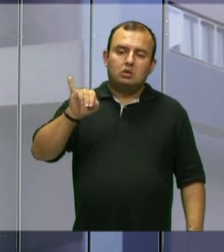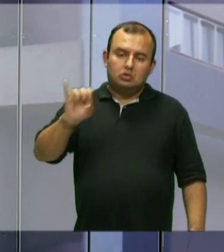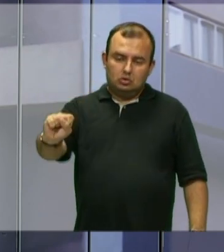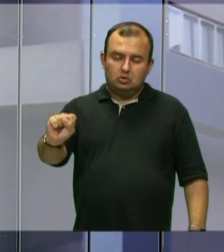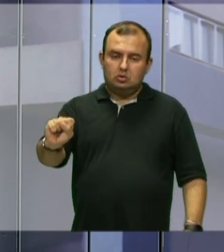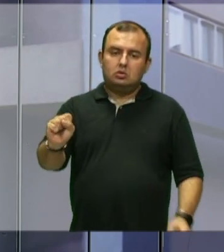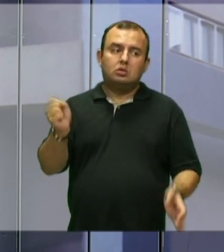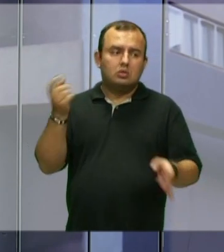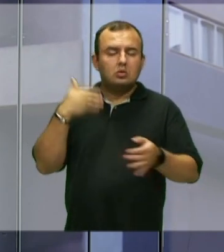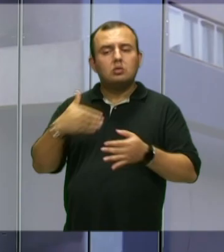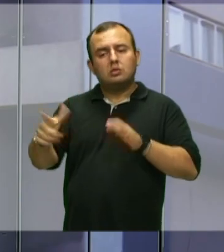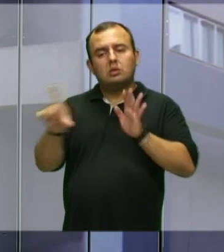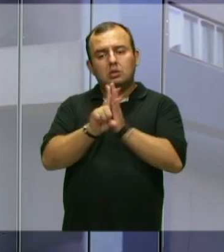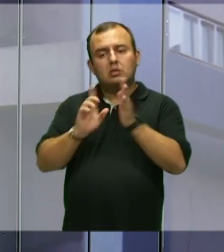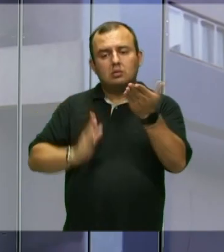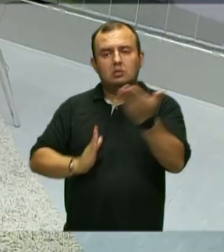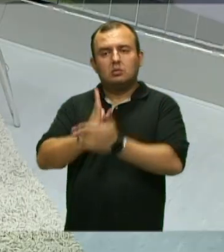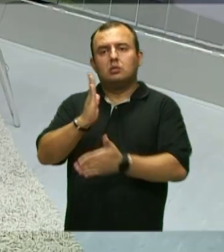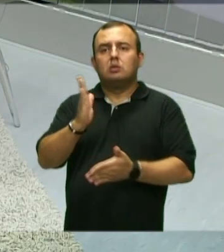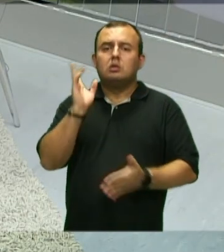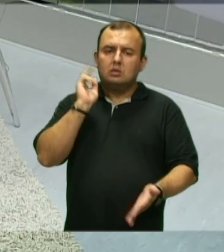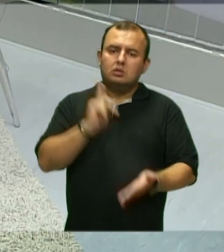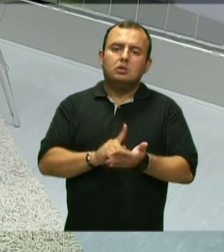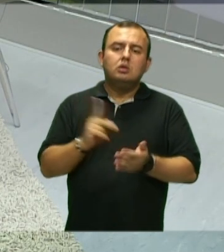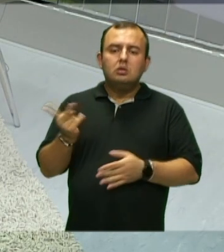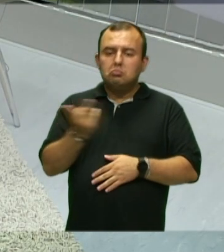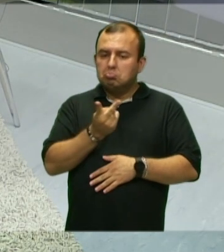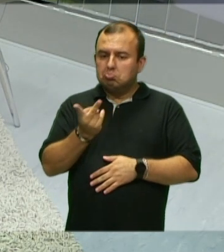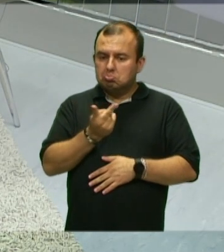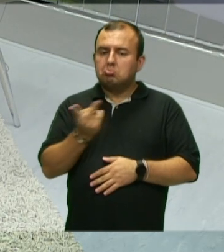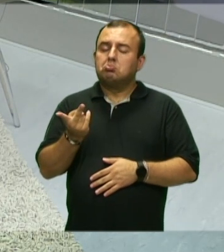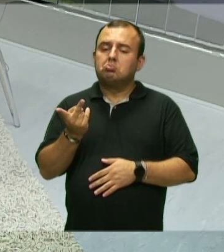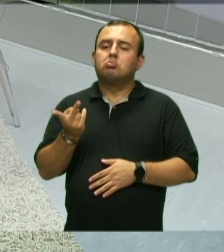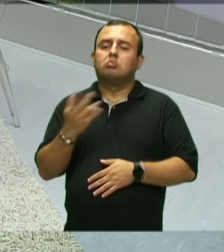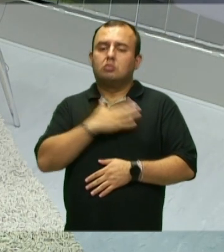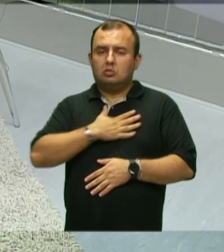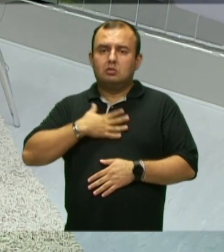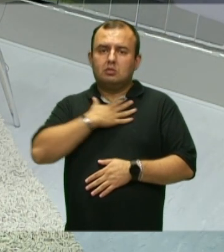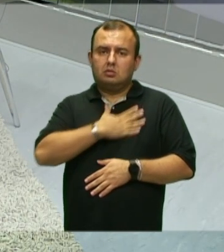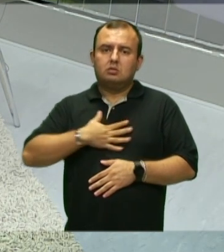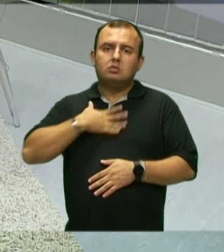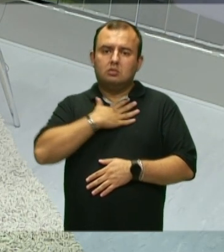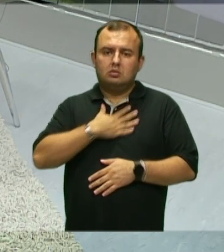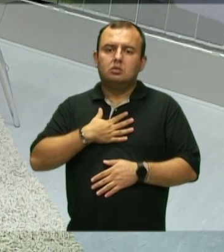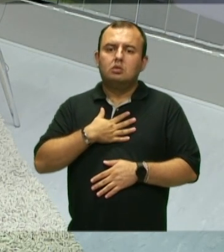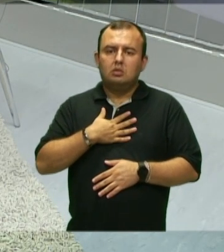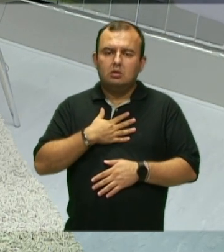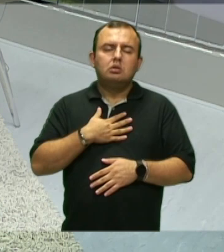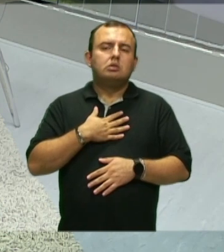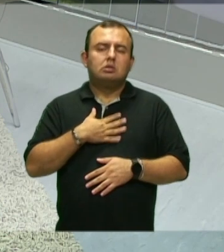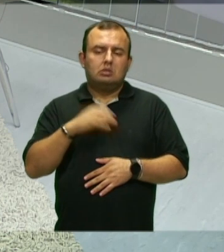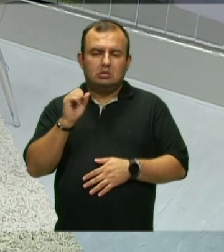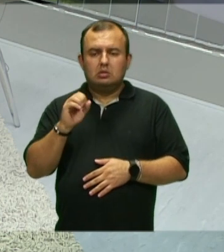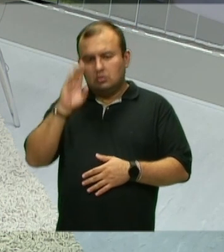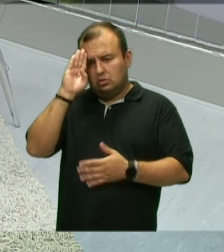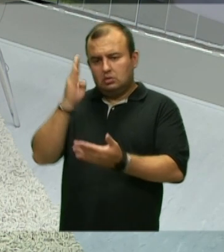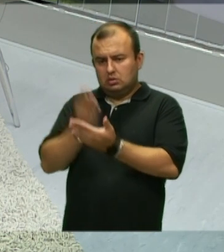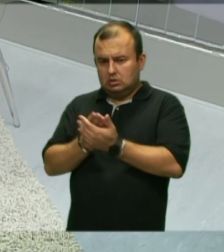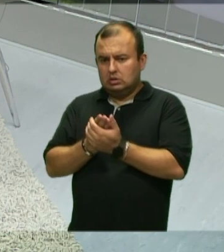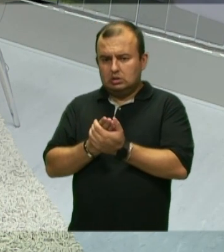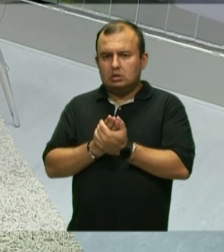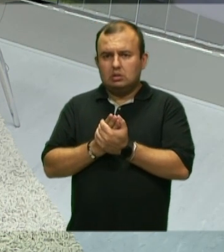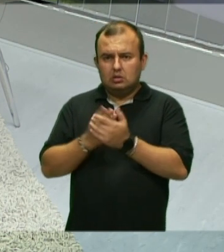tão logo estará sendo aprovado nessa casa. Na verdade, ambas as partes então saíram satisfeitas com essa articulação. O senhor acredita que